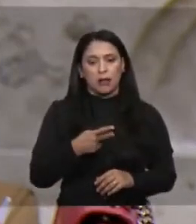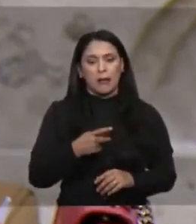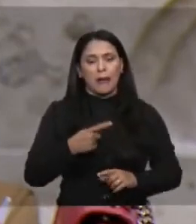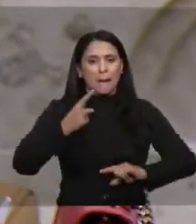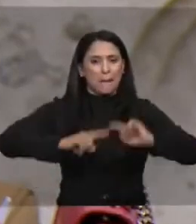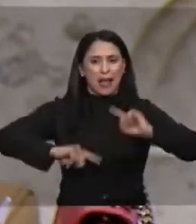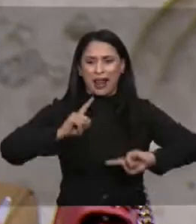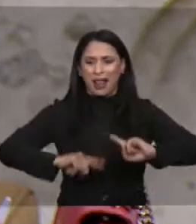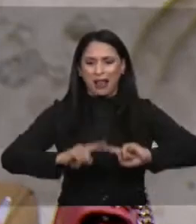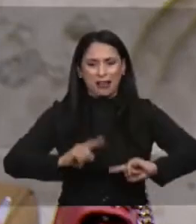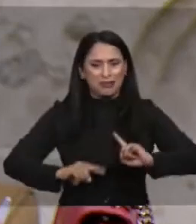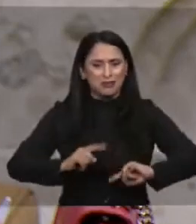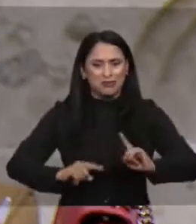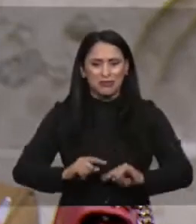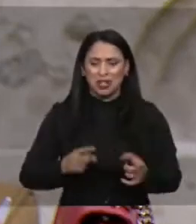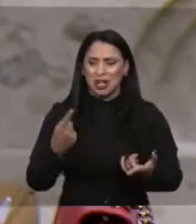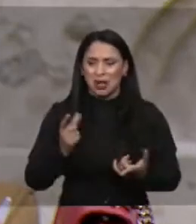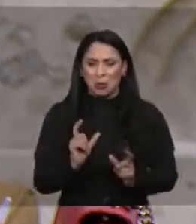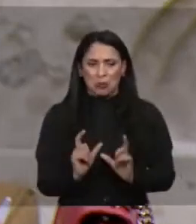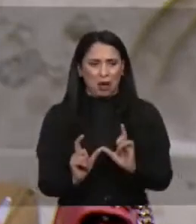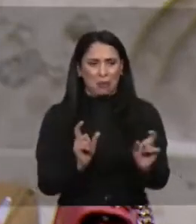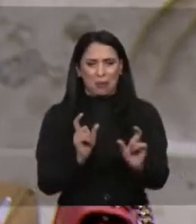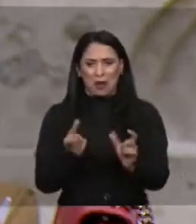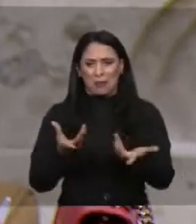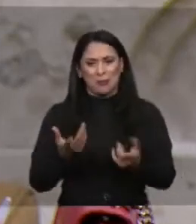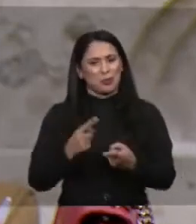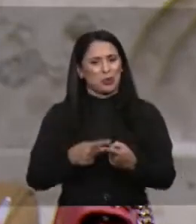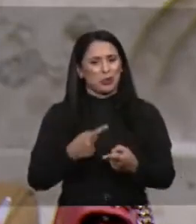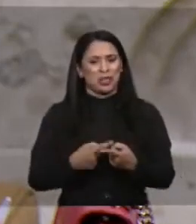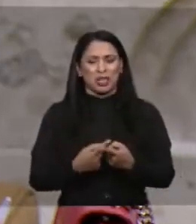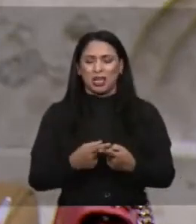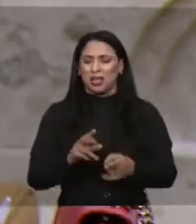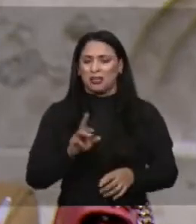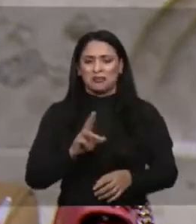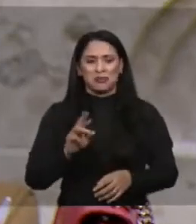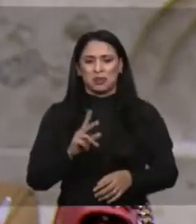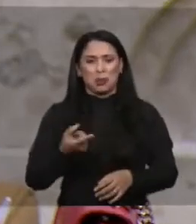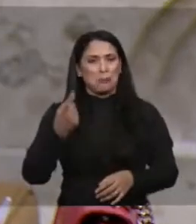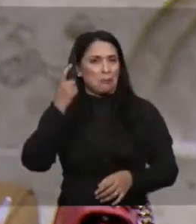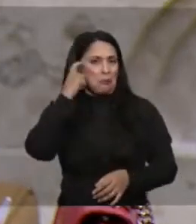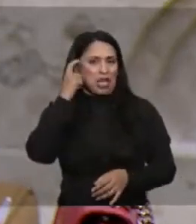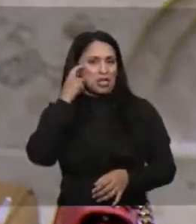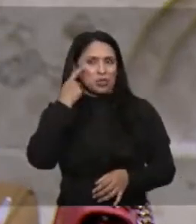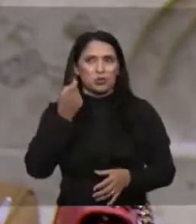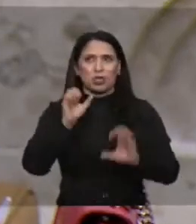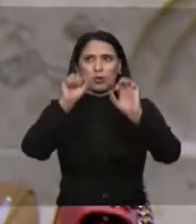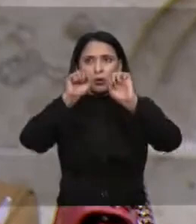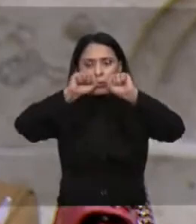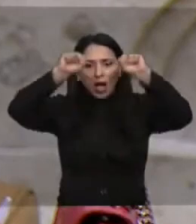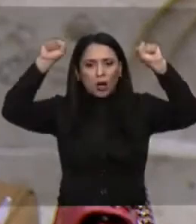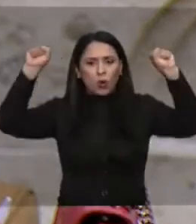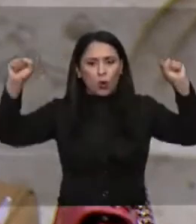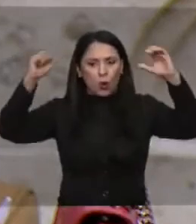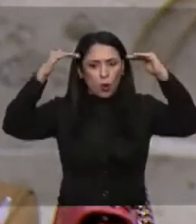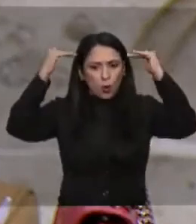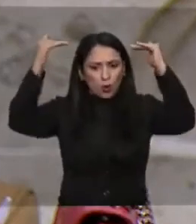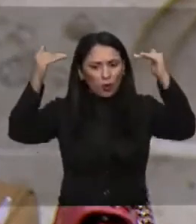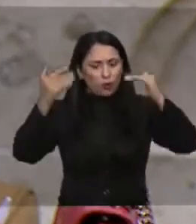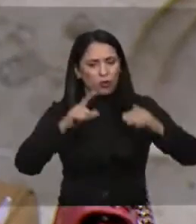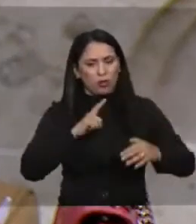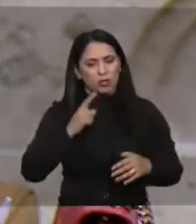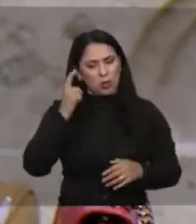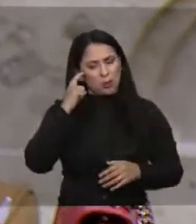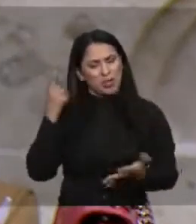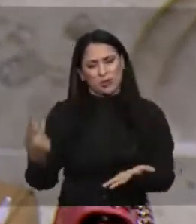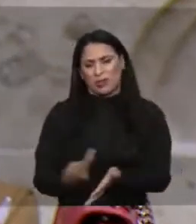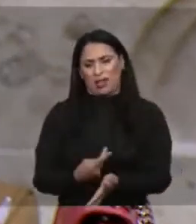adjetivos e palavrões, porque não se sustenta falar esse tipo de coisa numa corte e não acho bom.